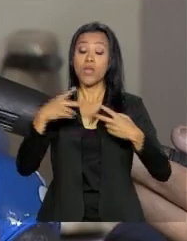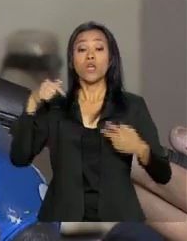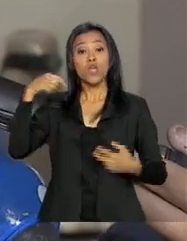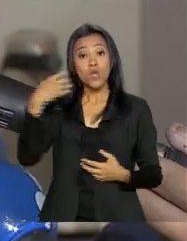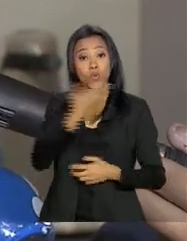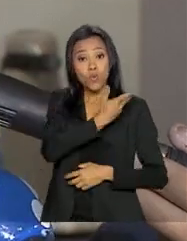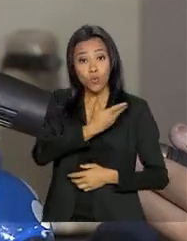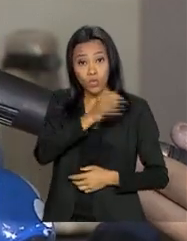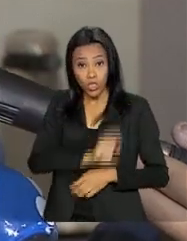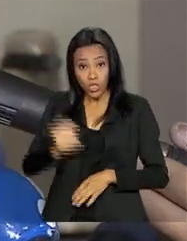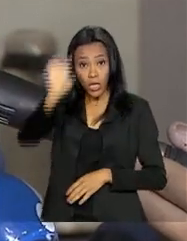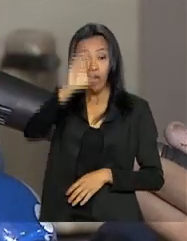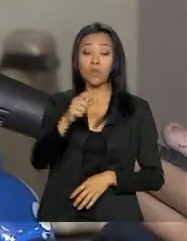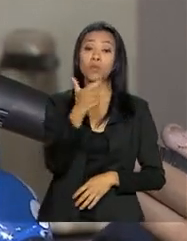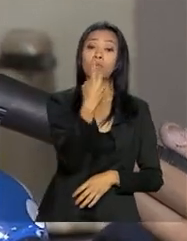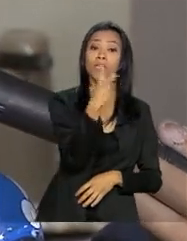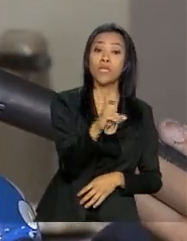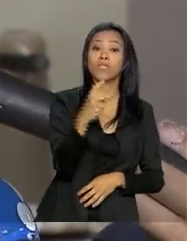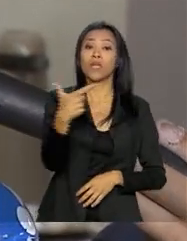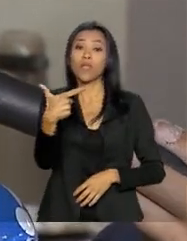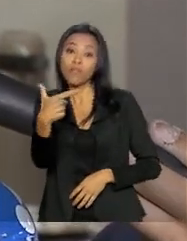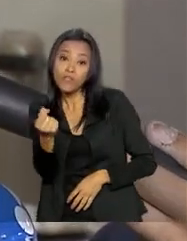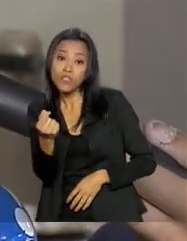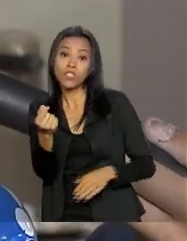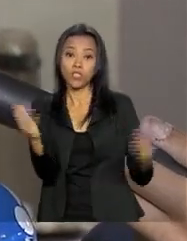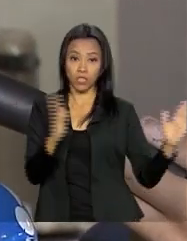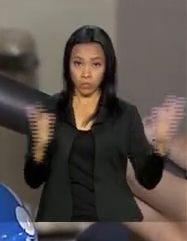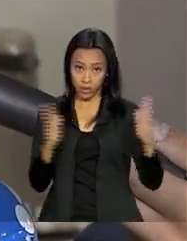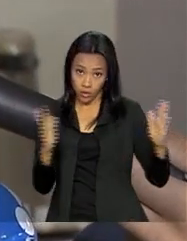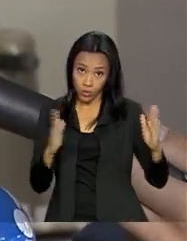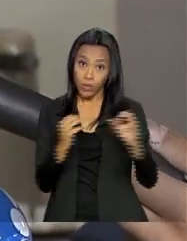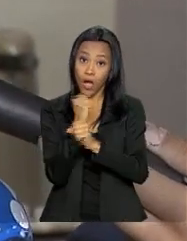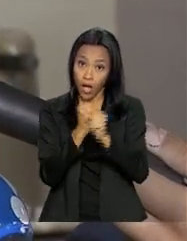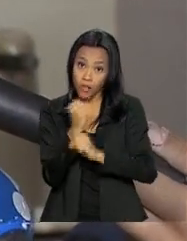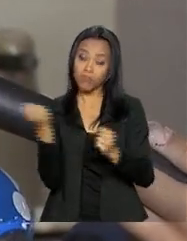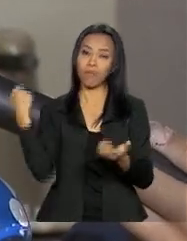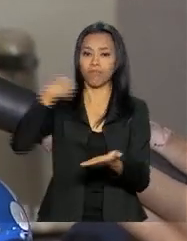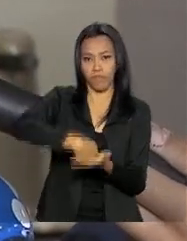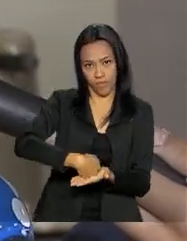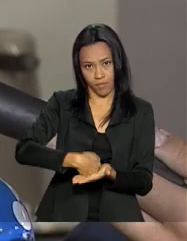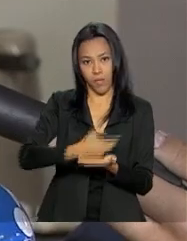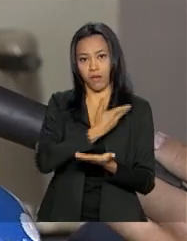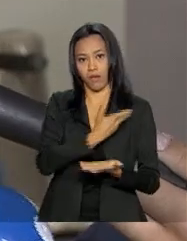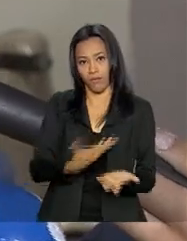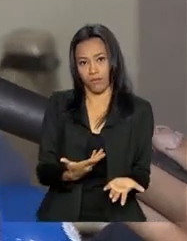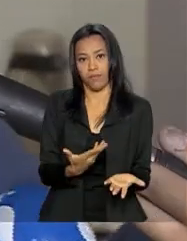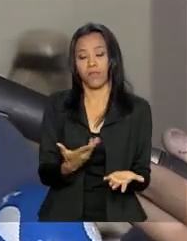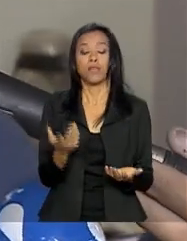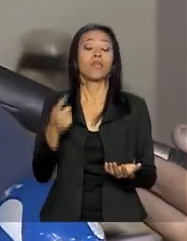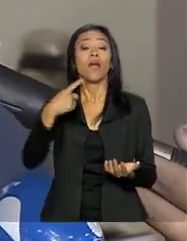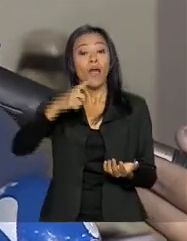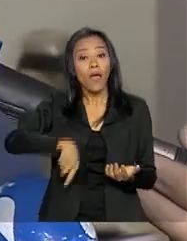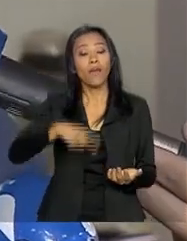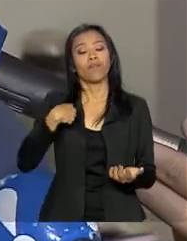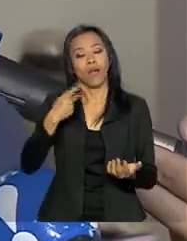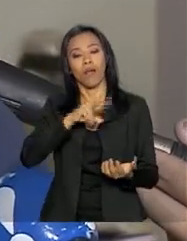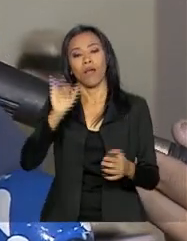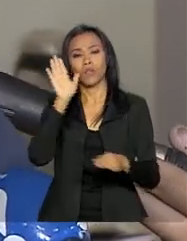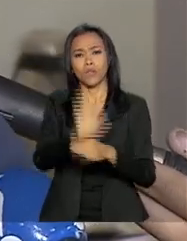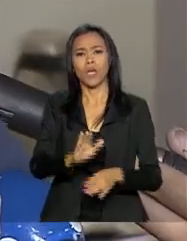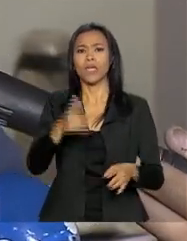anos para poder pagar eu acho que ele é digamos assim um ovo de colombo pra você destravar a necessidade que nós temos e suprir as